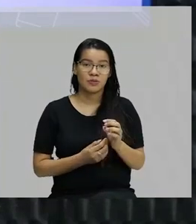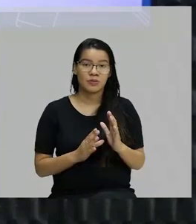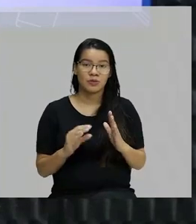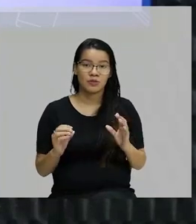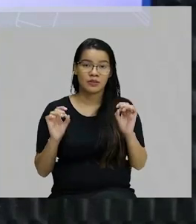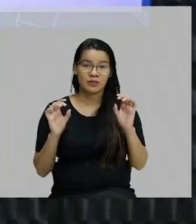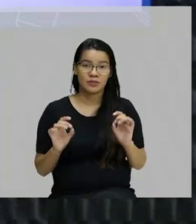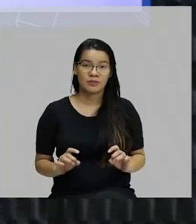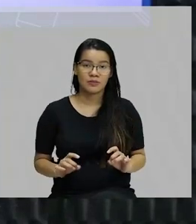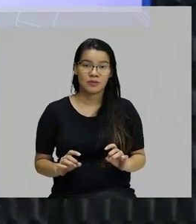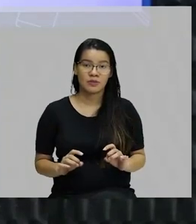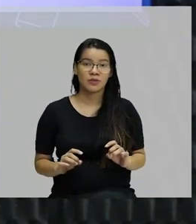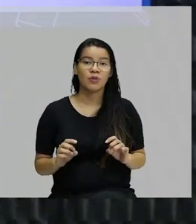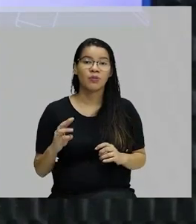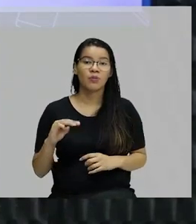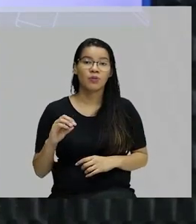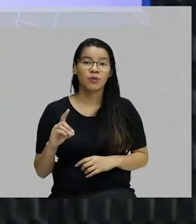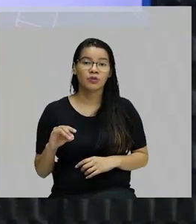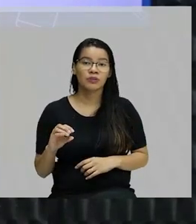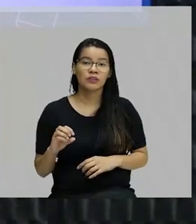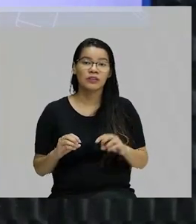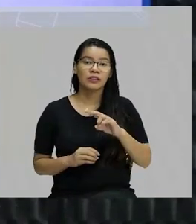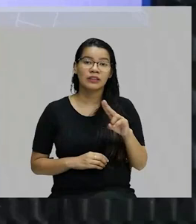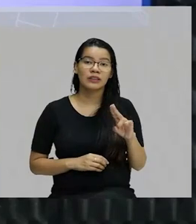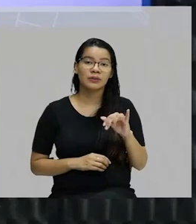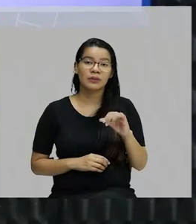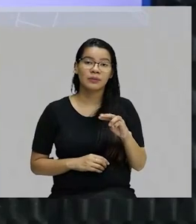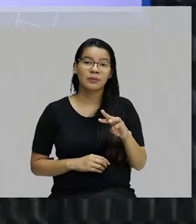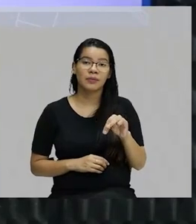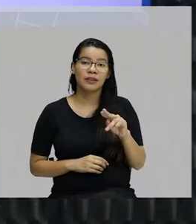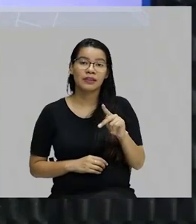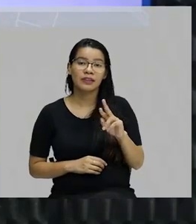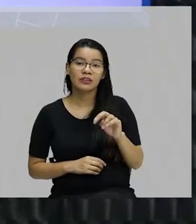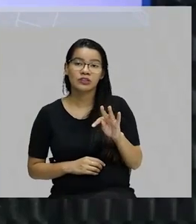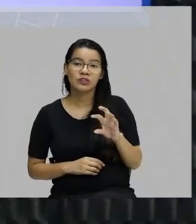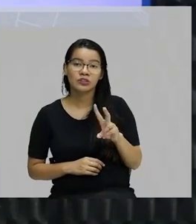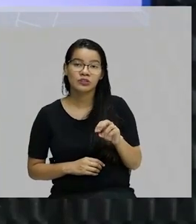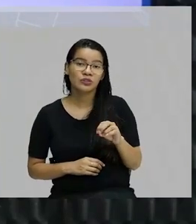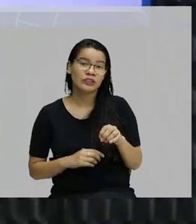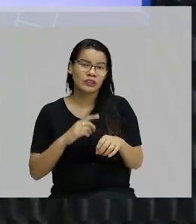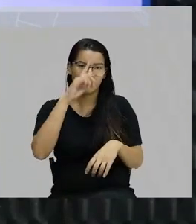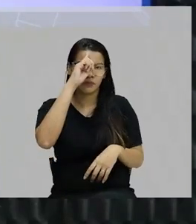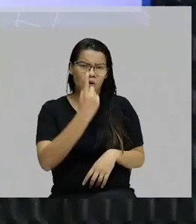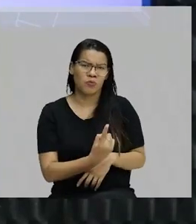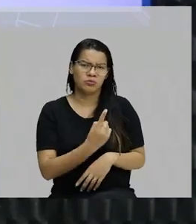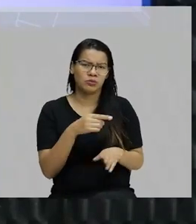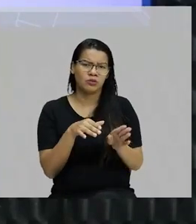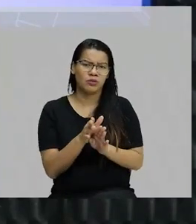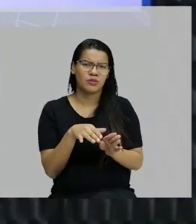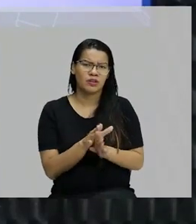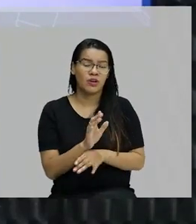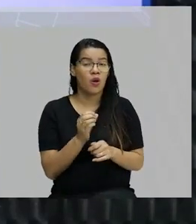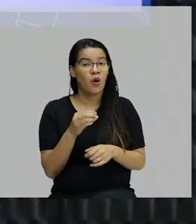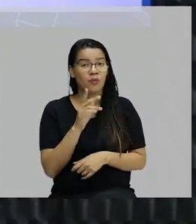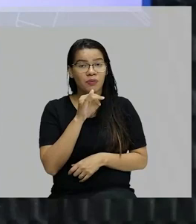e principalmente o modo imperativo né o modo imperativo aquele que dá ordem que dá conselho que faz um pedido dê uma olhada